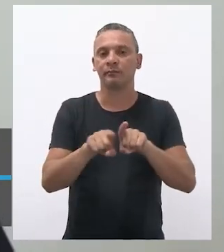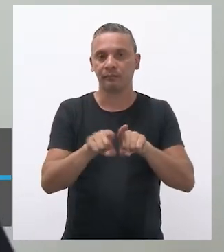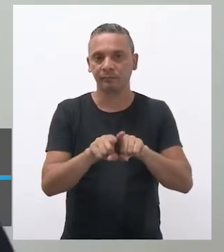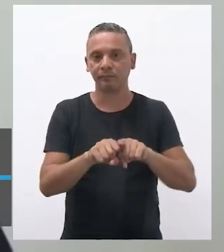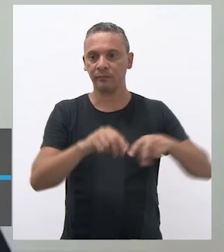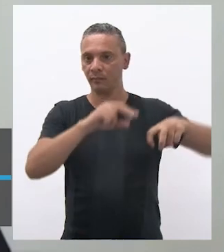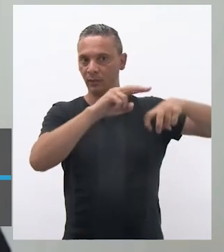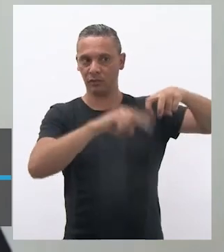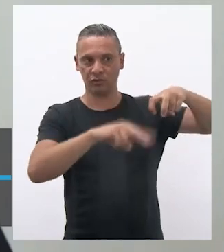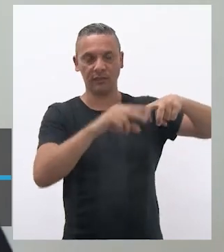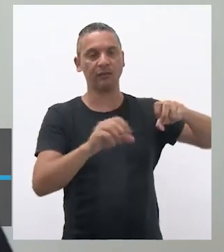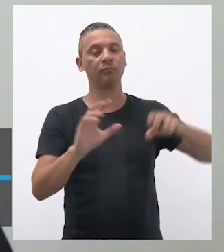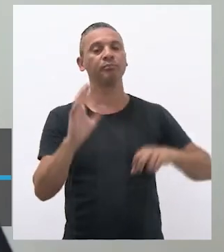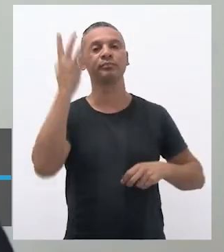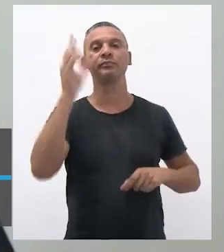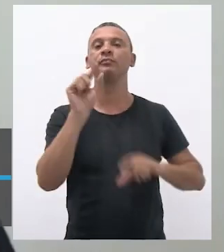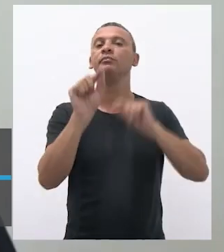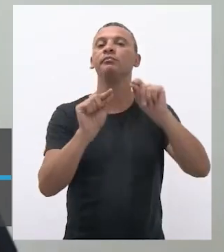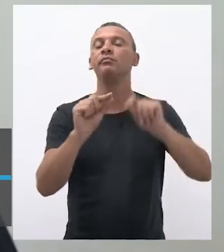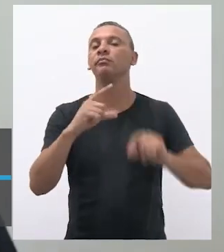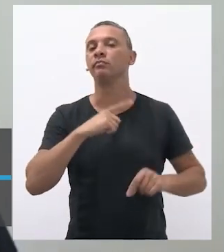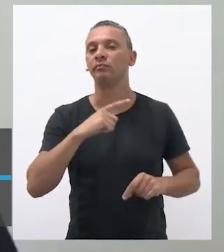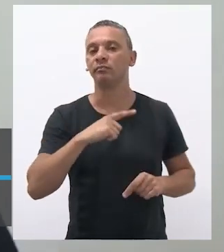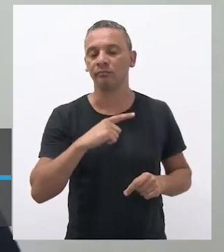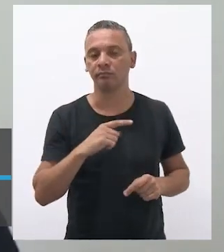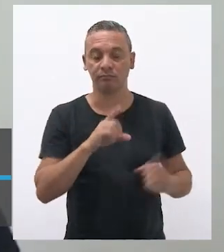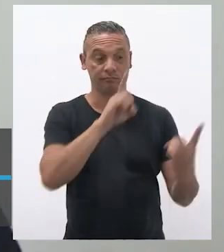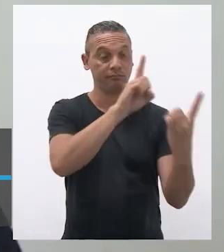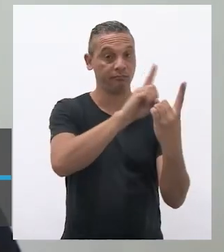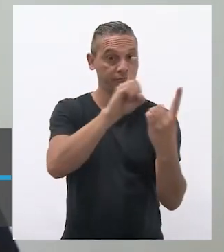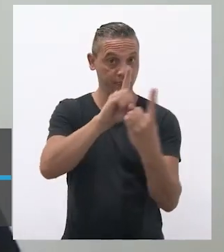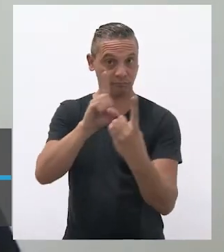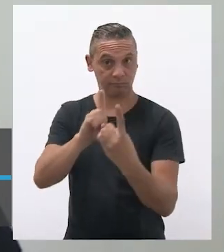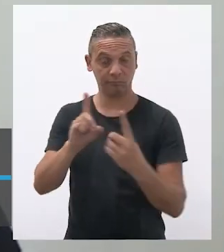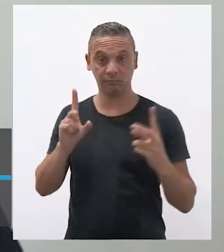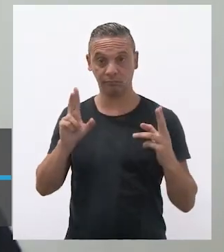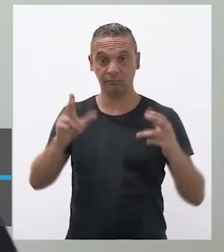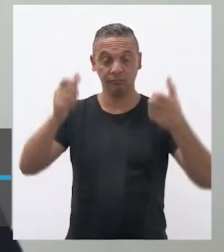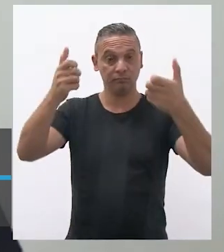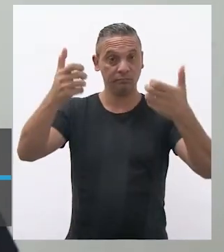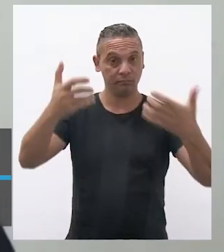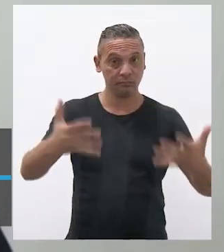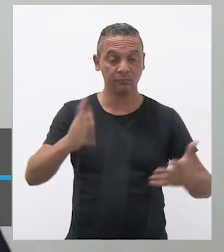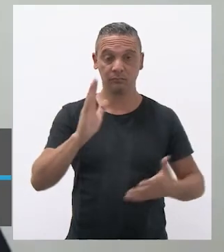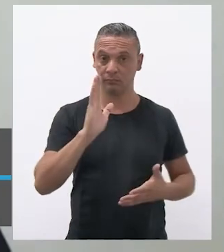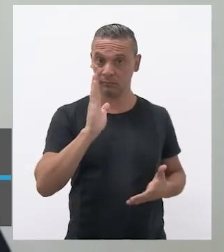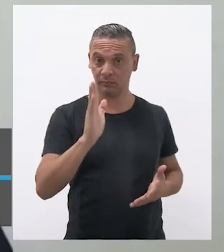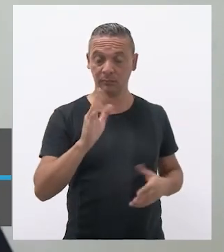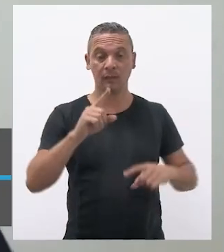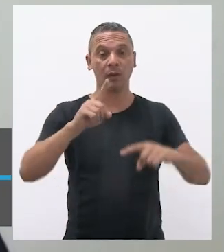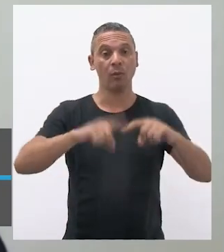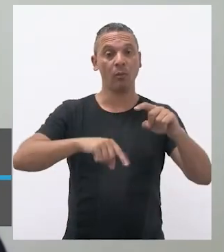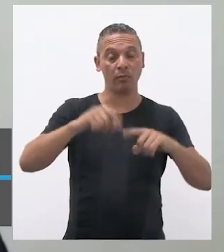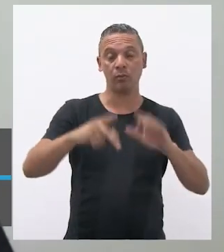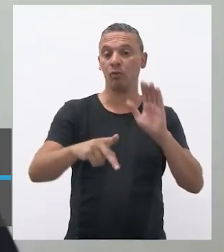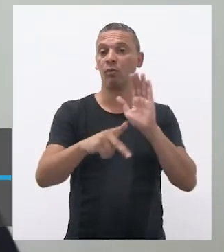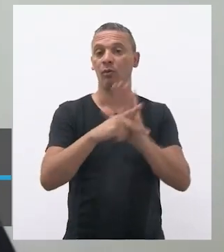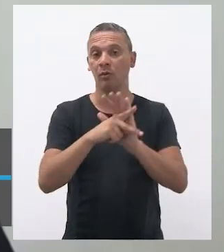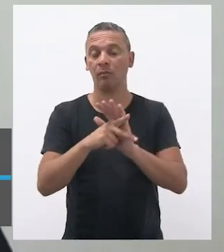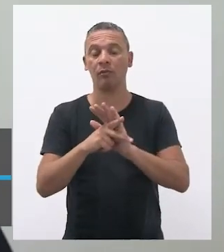gênero ele pode ser, ele vai ser entendido aqui da forma como eu vou colocar, como um produto de uma